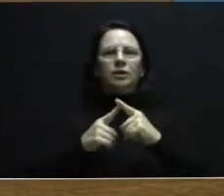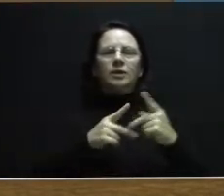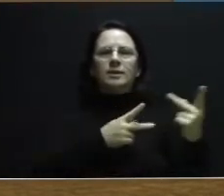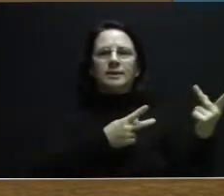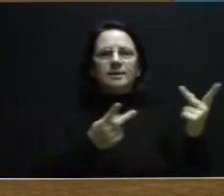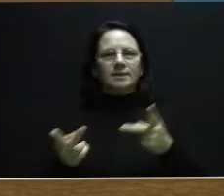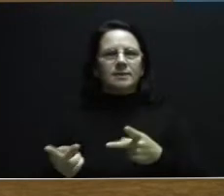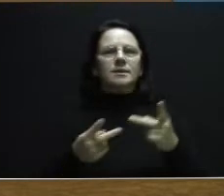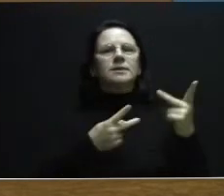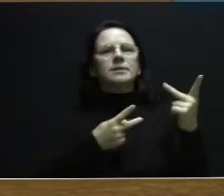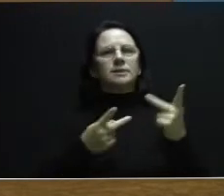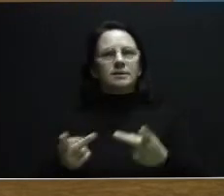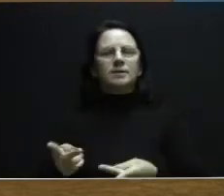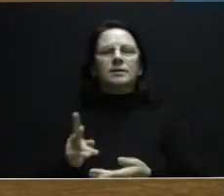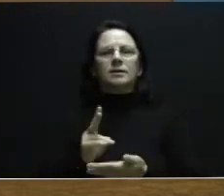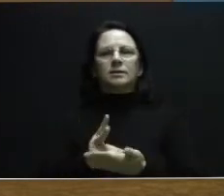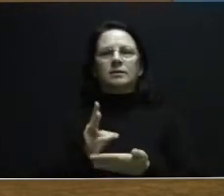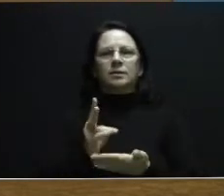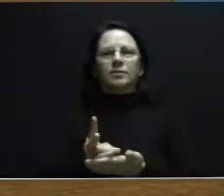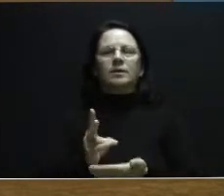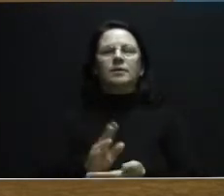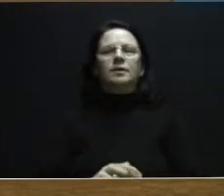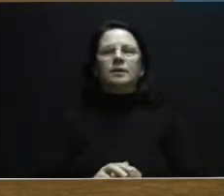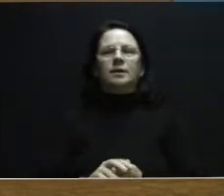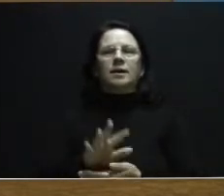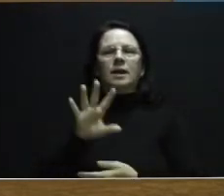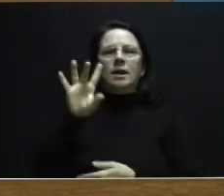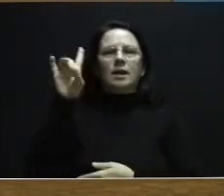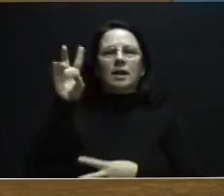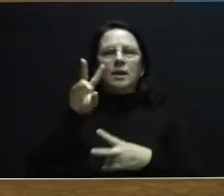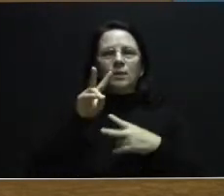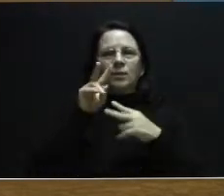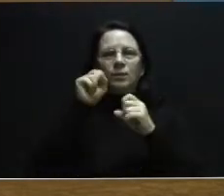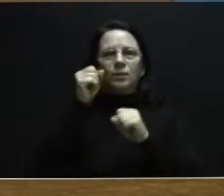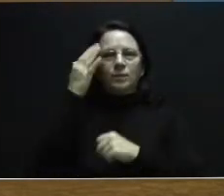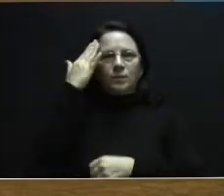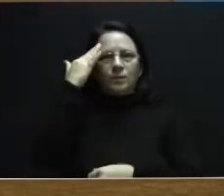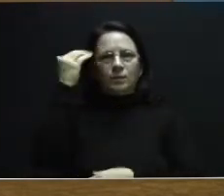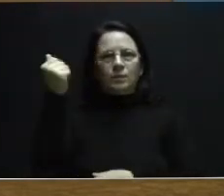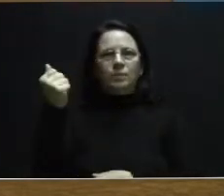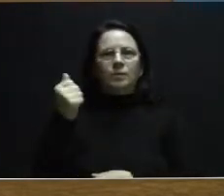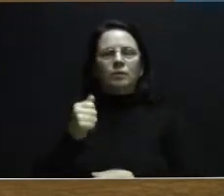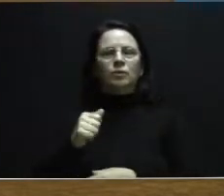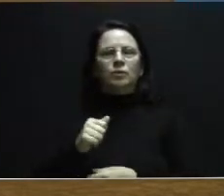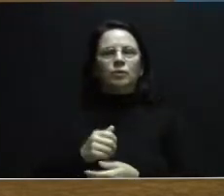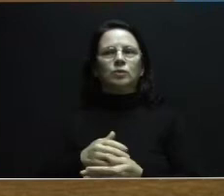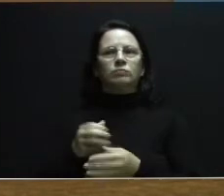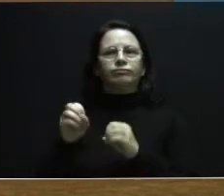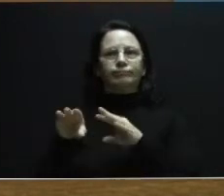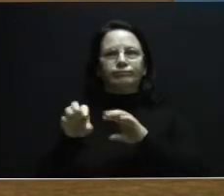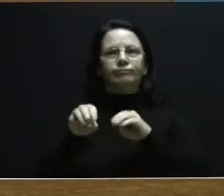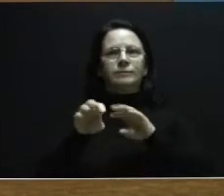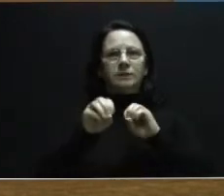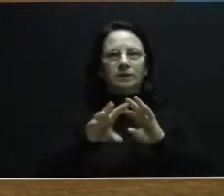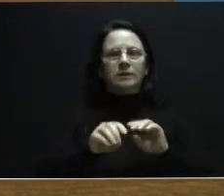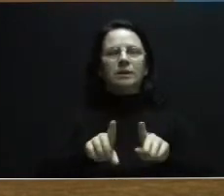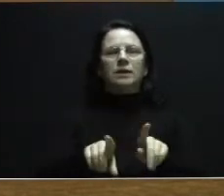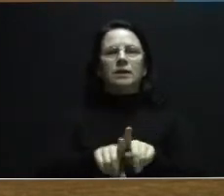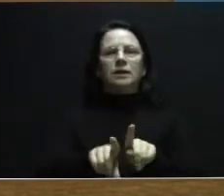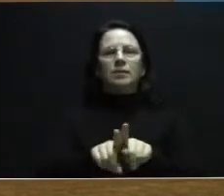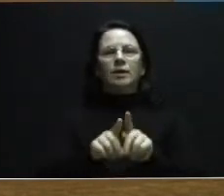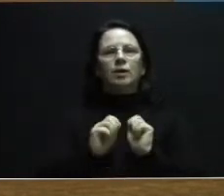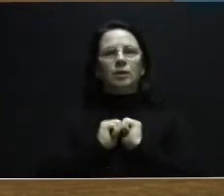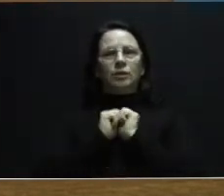nossa Senhora da Lapa, o senhor estava aqui, e não é fácil. Que Deus te dê muita força e sabedoria para nos comandar, né? Que eu também faço parte da diocese